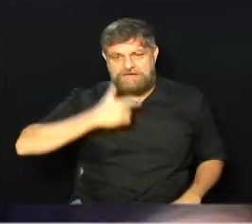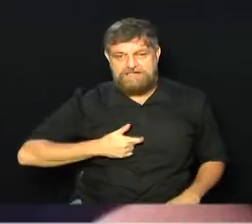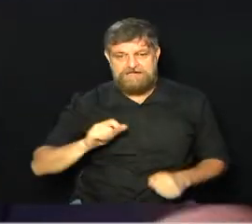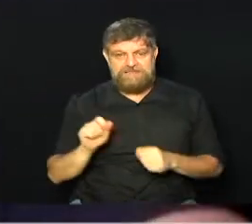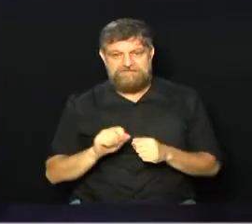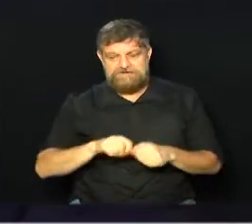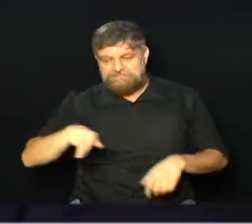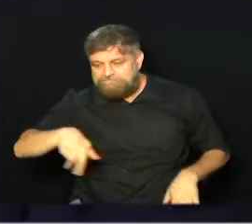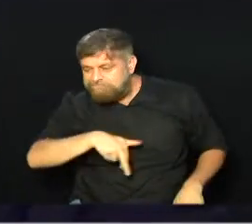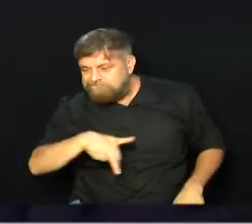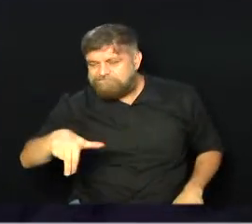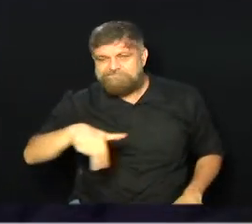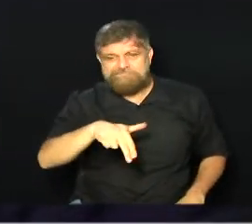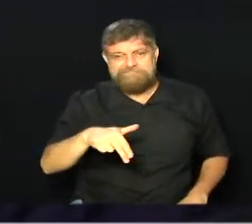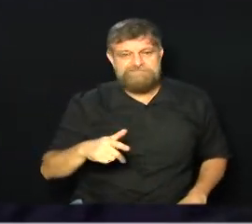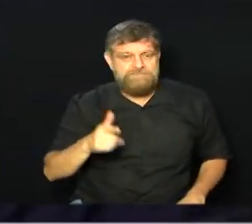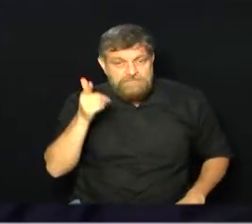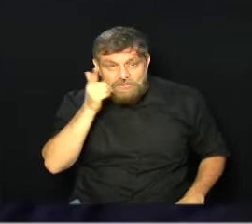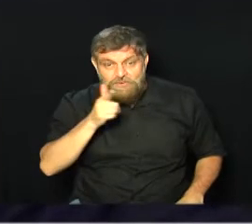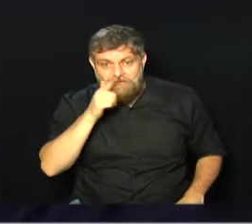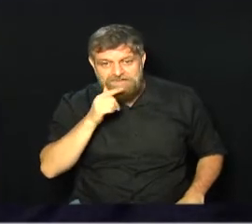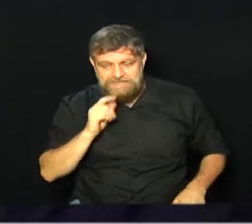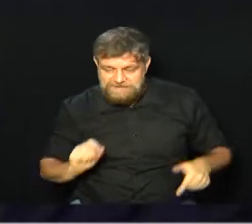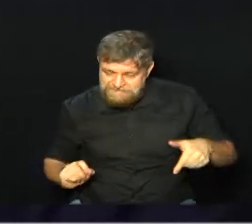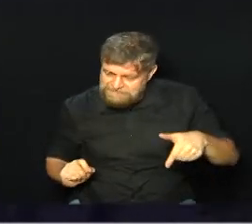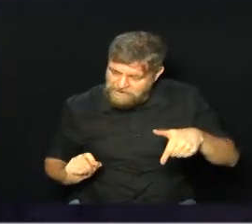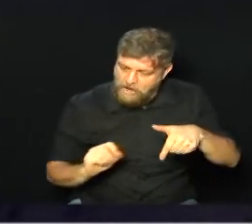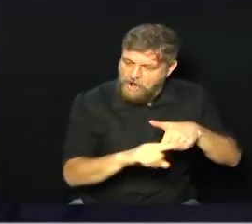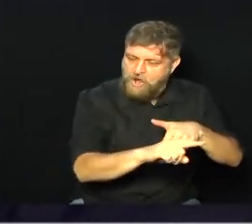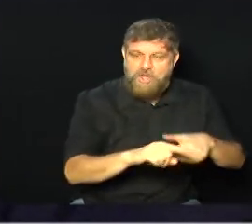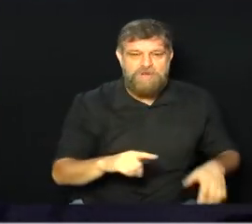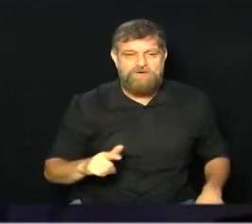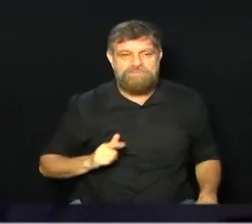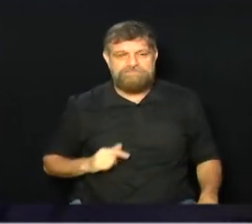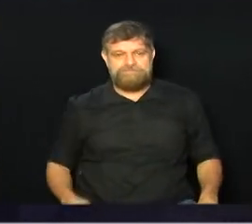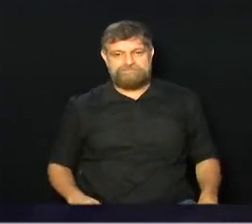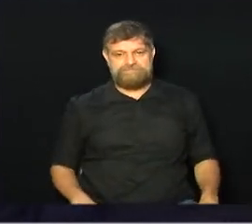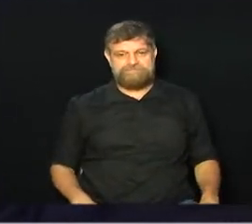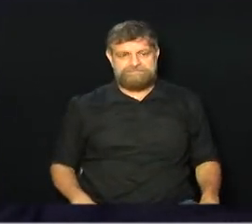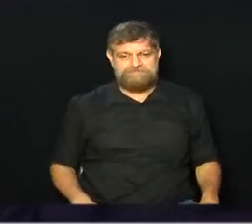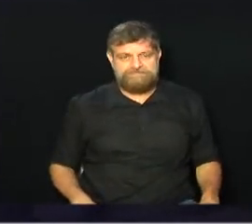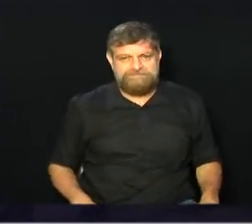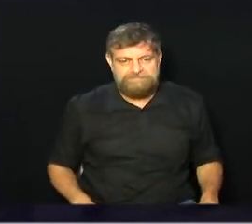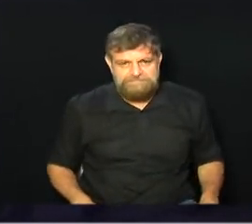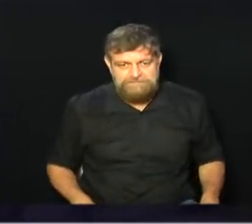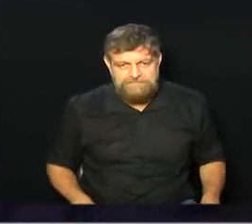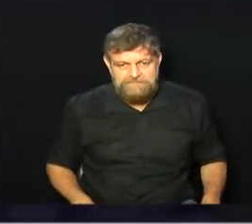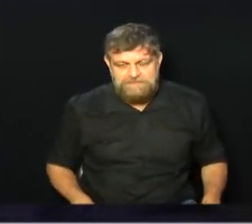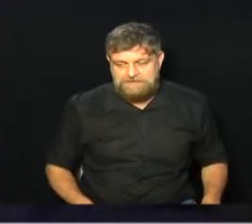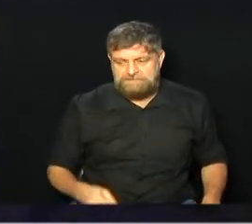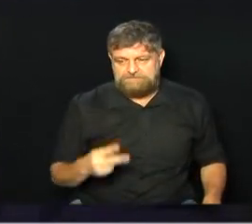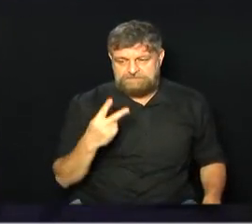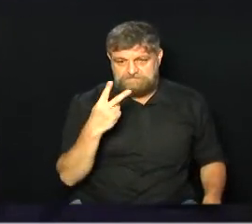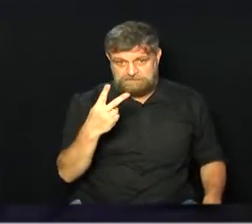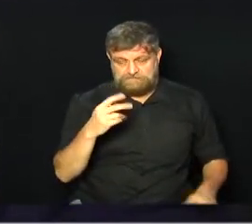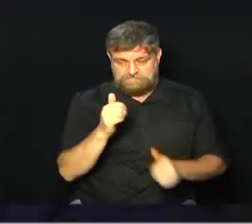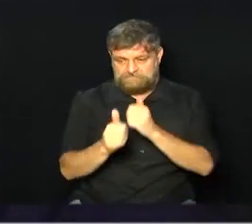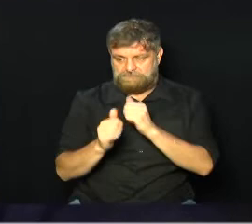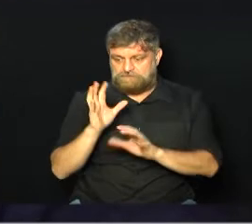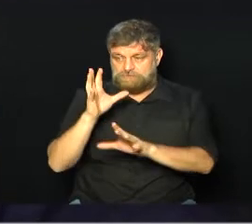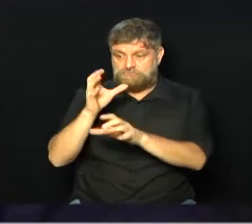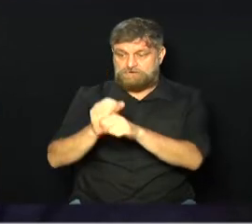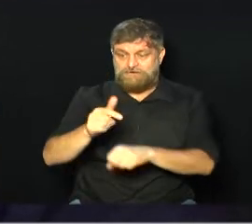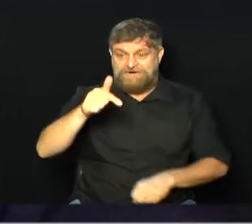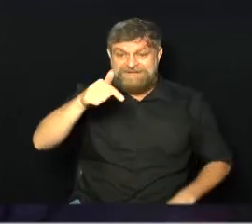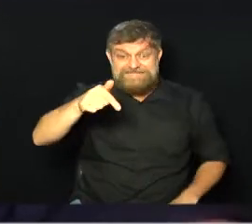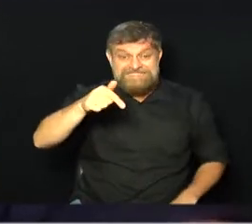Leandro Castanho e dei uma chapada no ângulo. Eu lembro. Então foi 2 jogos, 7 gols. E é uma